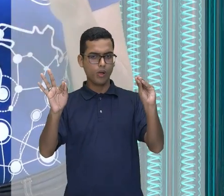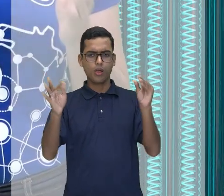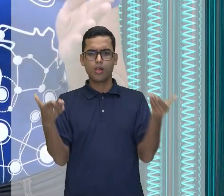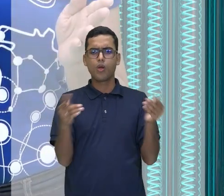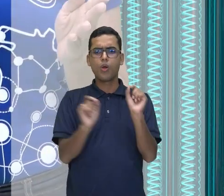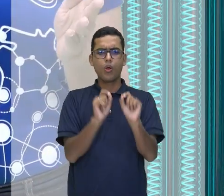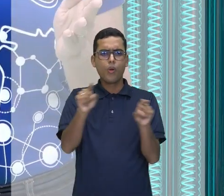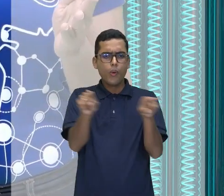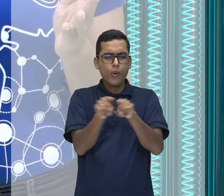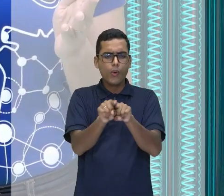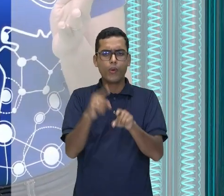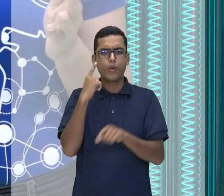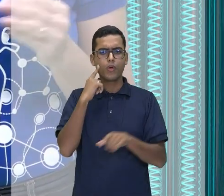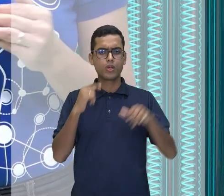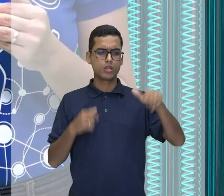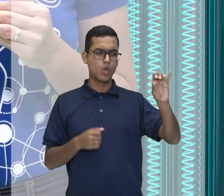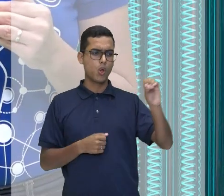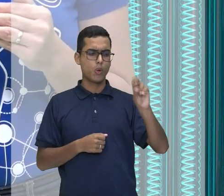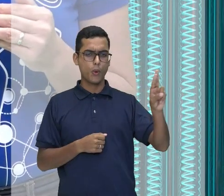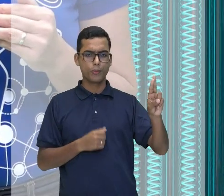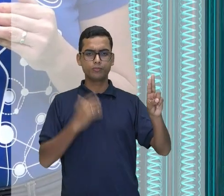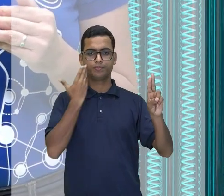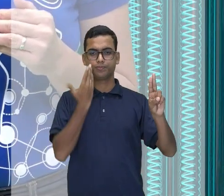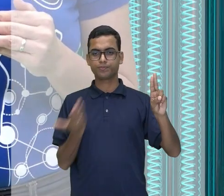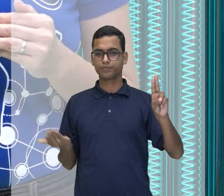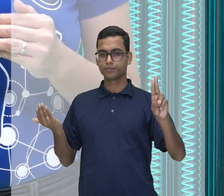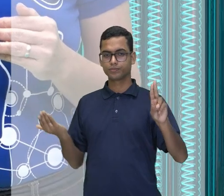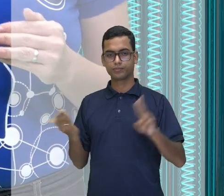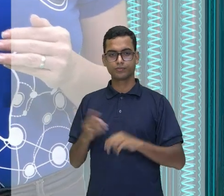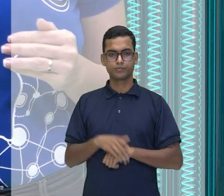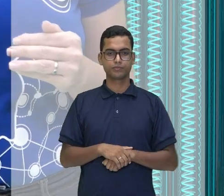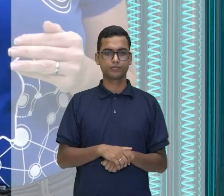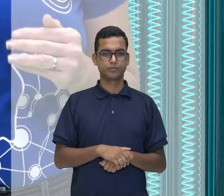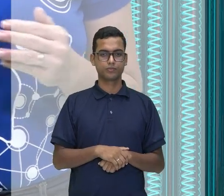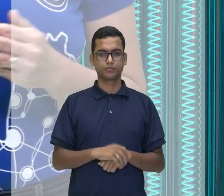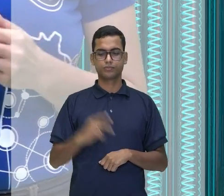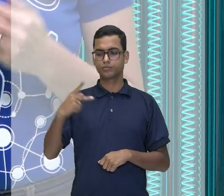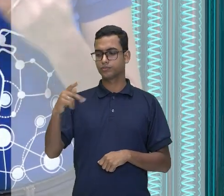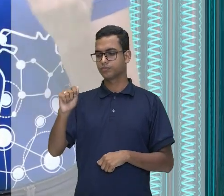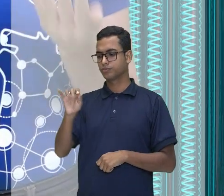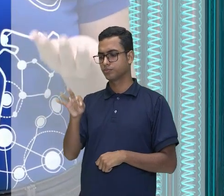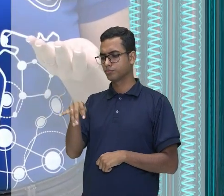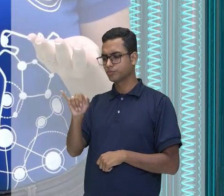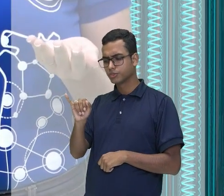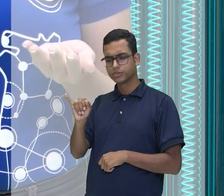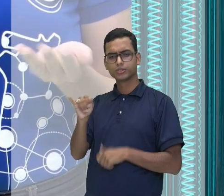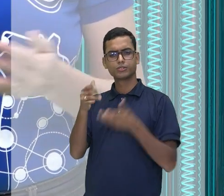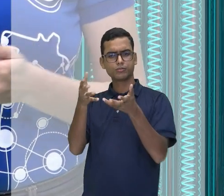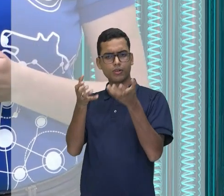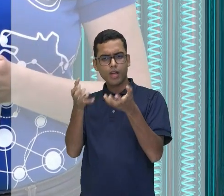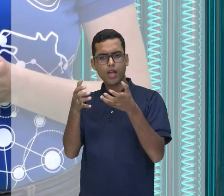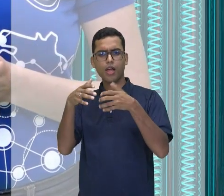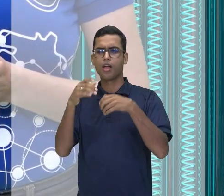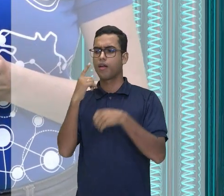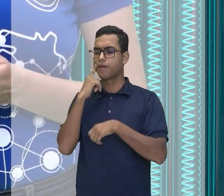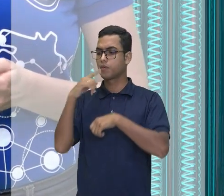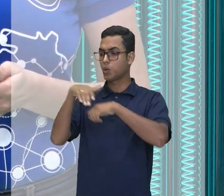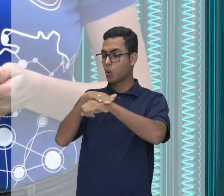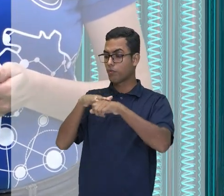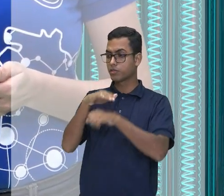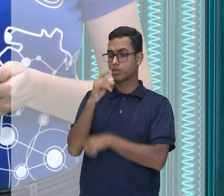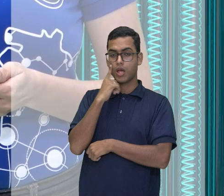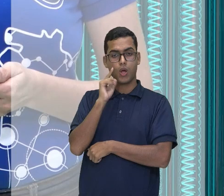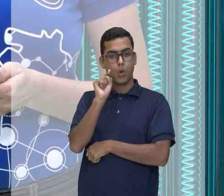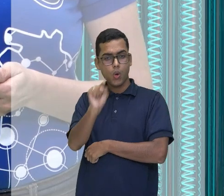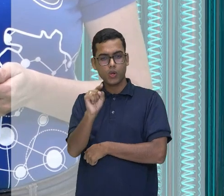Pet, Dani, perdão, né? A Pet quer falar com você. Então, como é que é esse você, né? Com função de